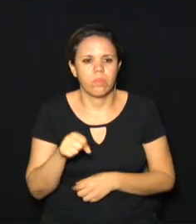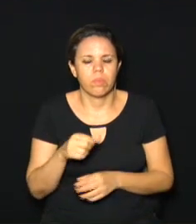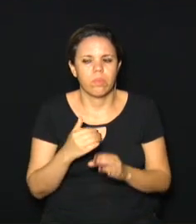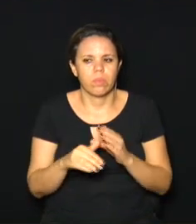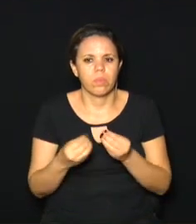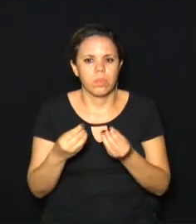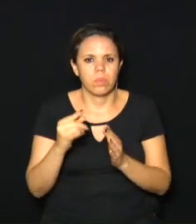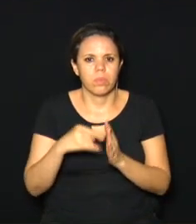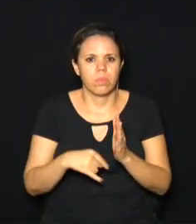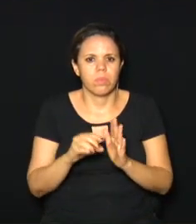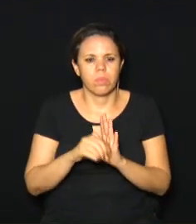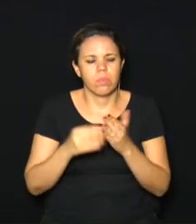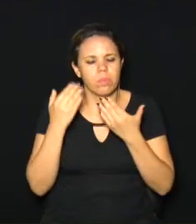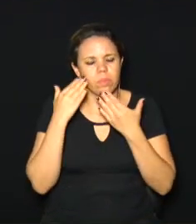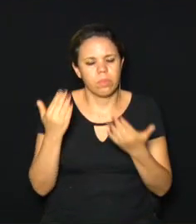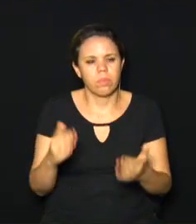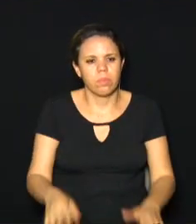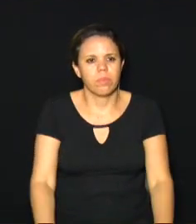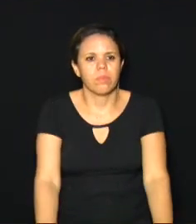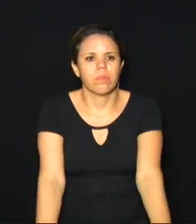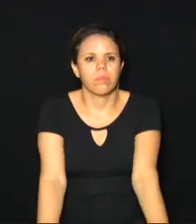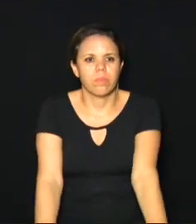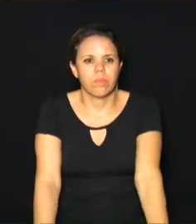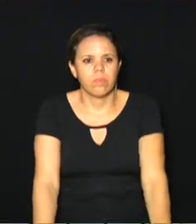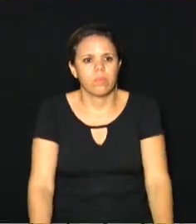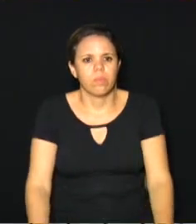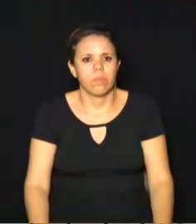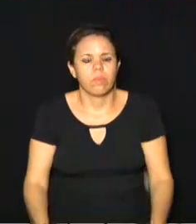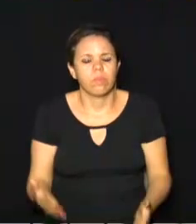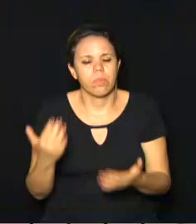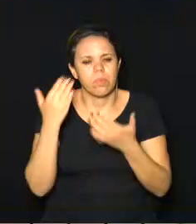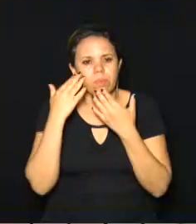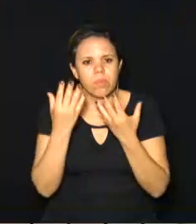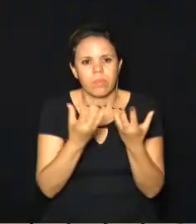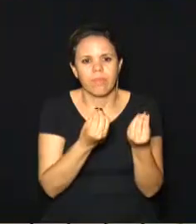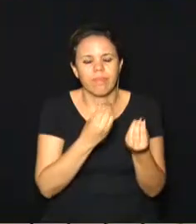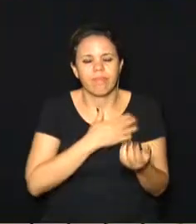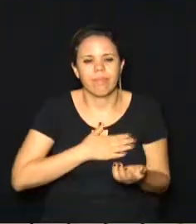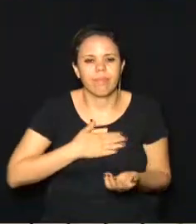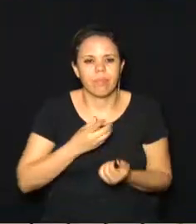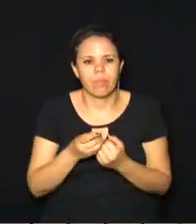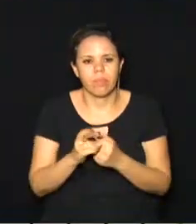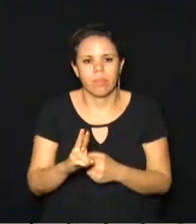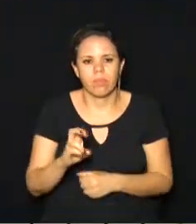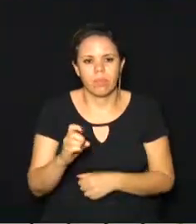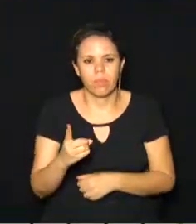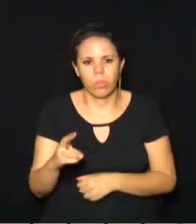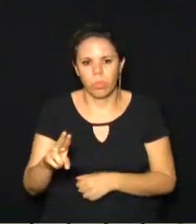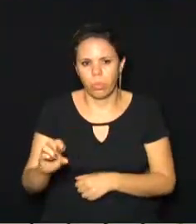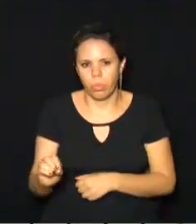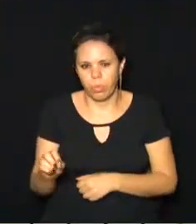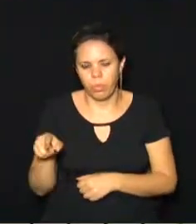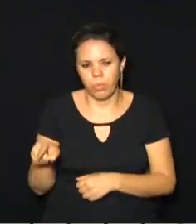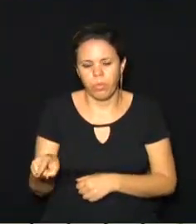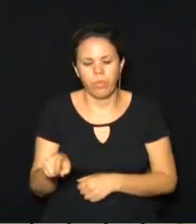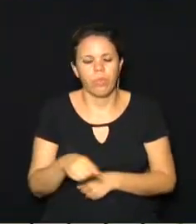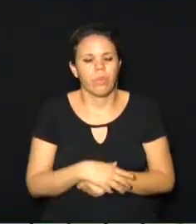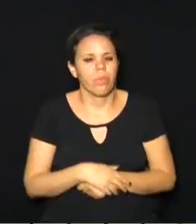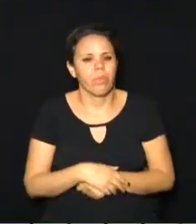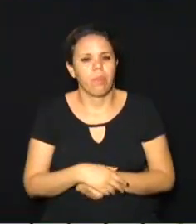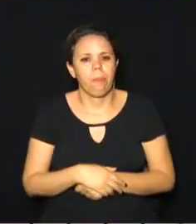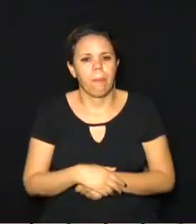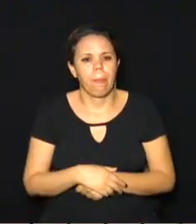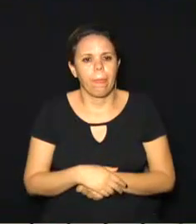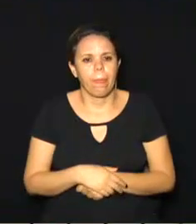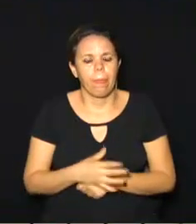por ofício, eu agradeço muito, presidente. Perfeito. Eu queria agradecer muito, viu, doutor Eduardo Luiz, pela